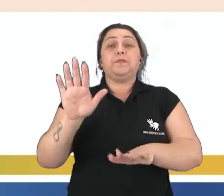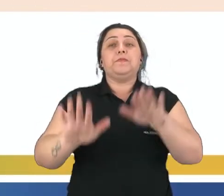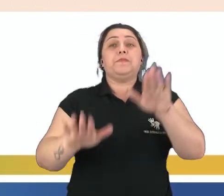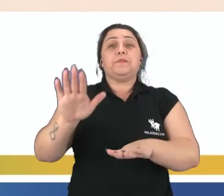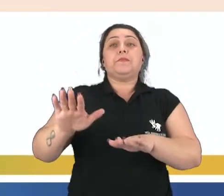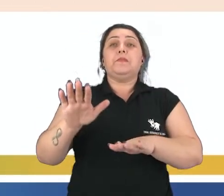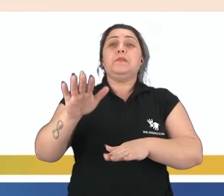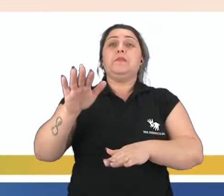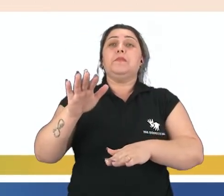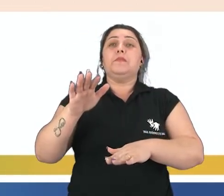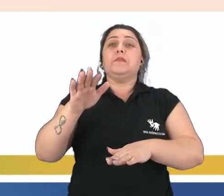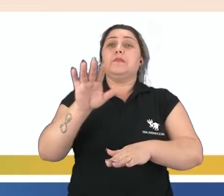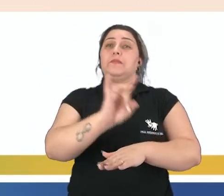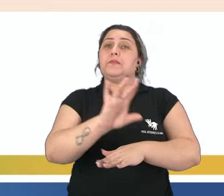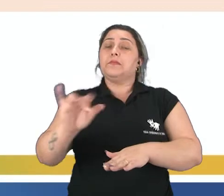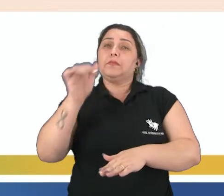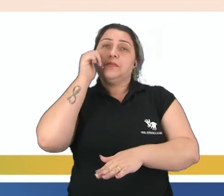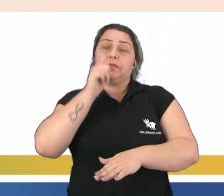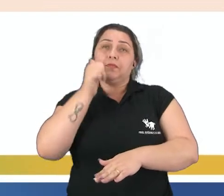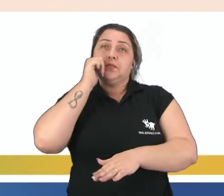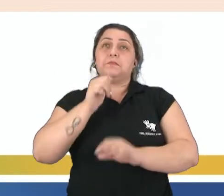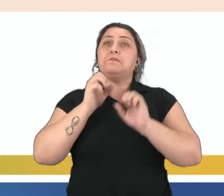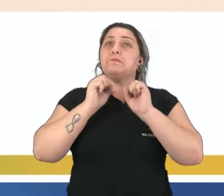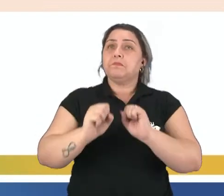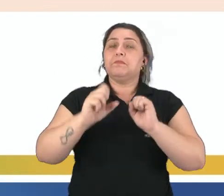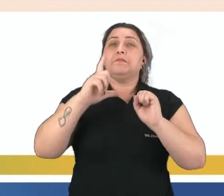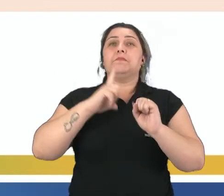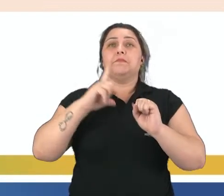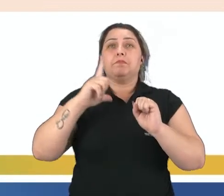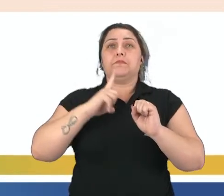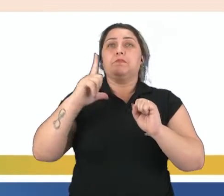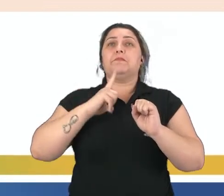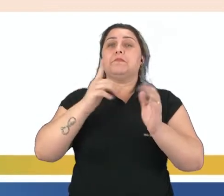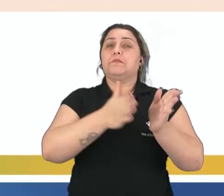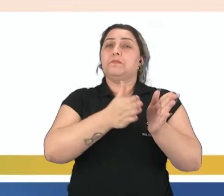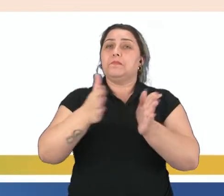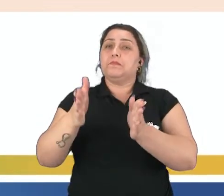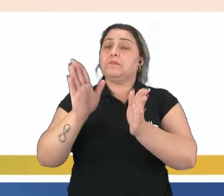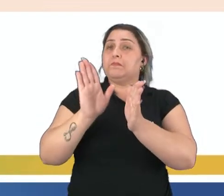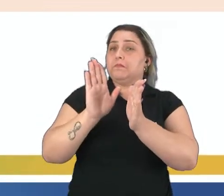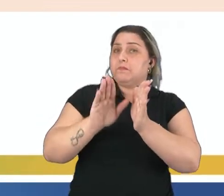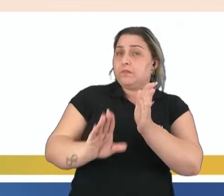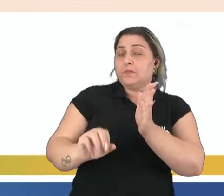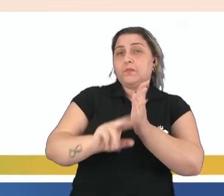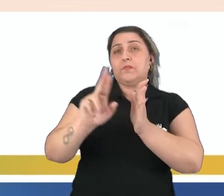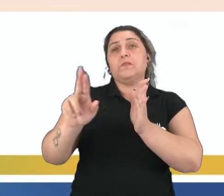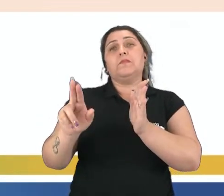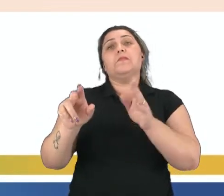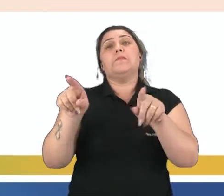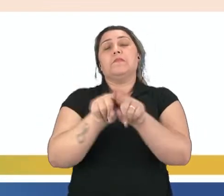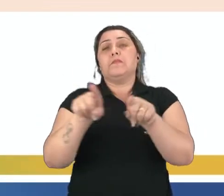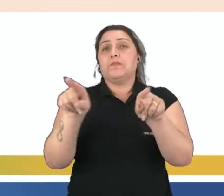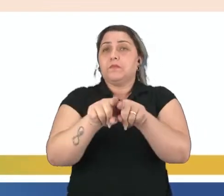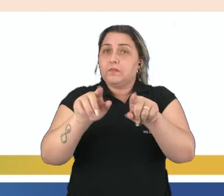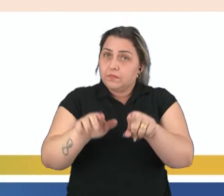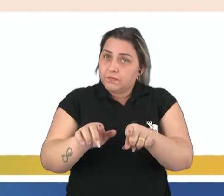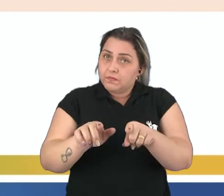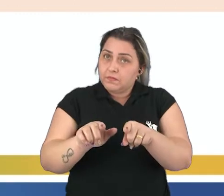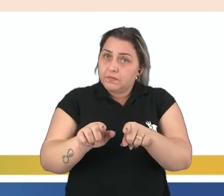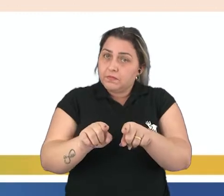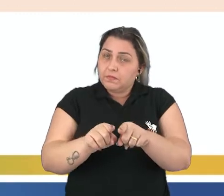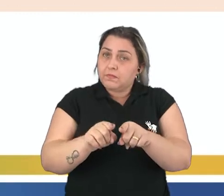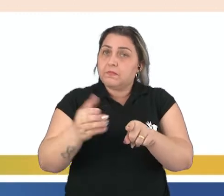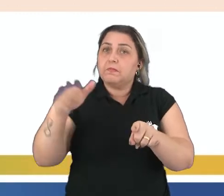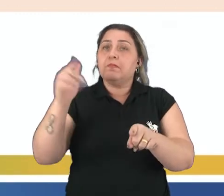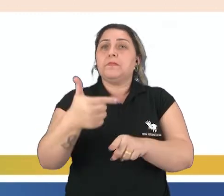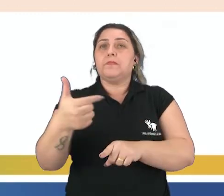28 dias. Possa ser que algumas tenham esse ciclo em um espaço de tempo menor, como pode ser também que ele ocorra em um